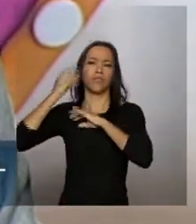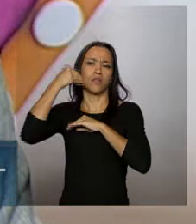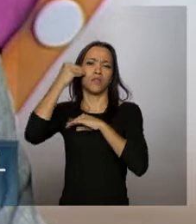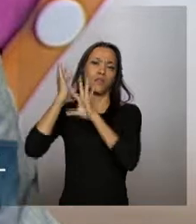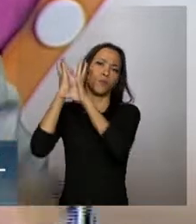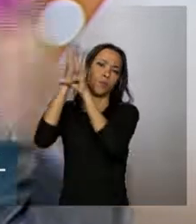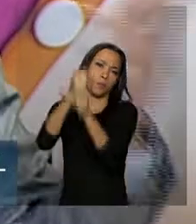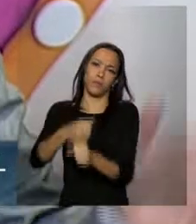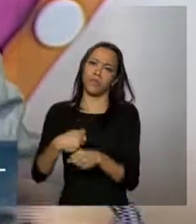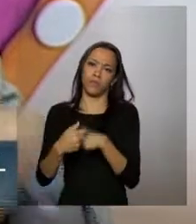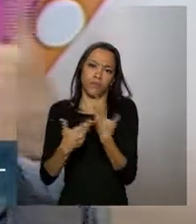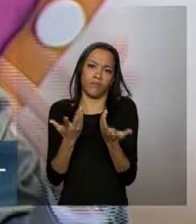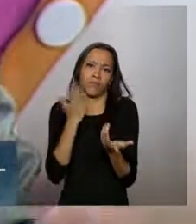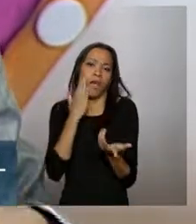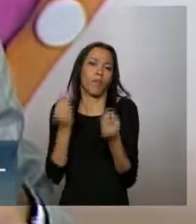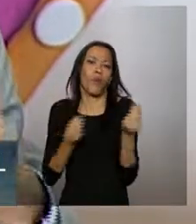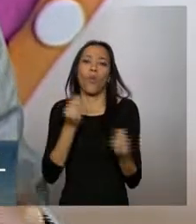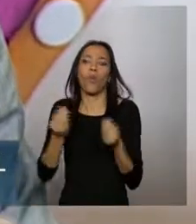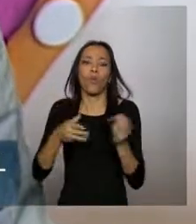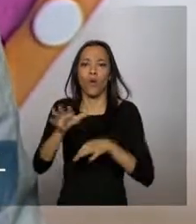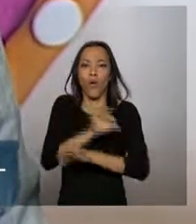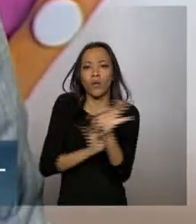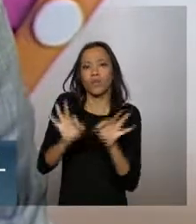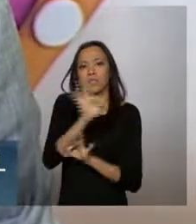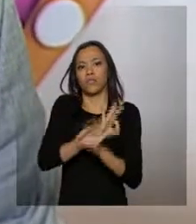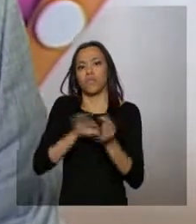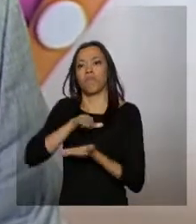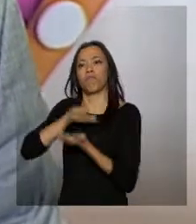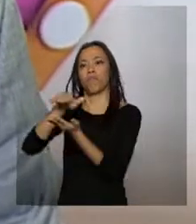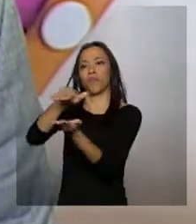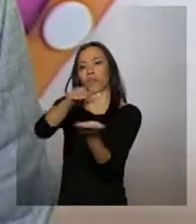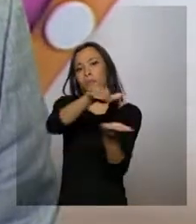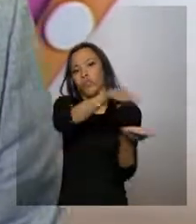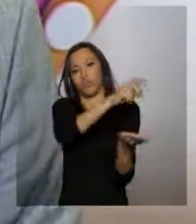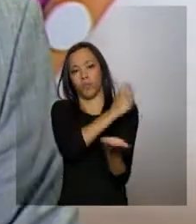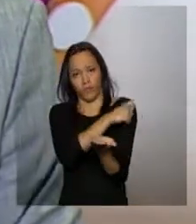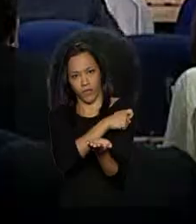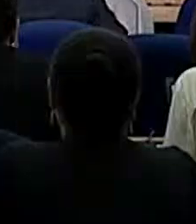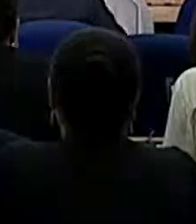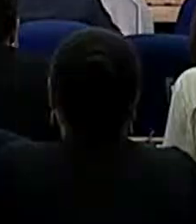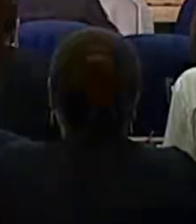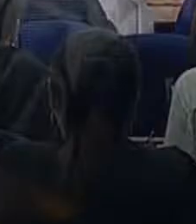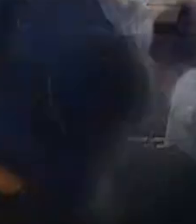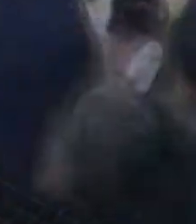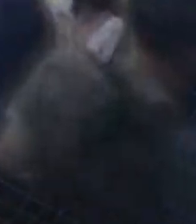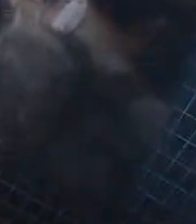com os seus imunobiológicos, com as suas vacinas, no ponto de vista de distribuição. Tá bom?